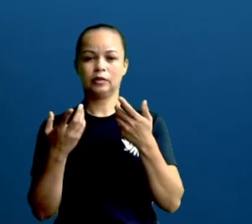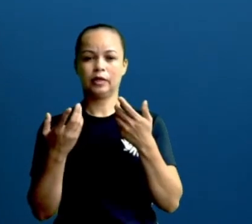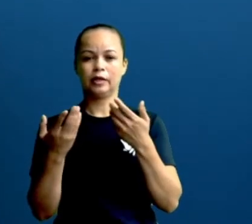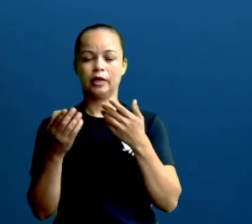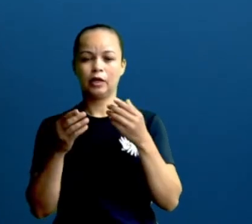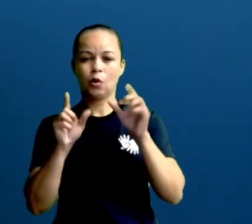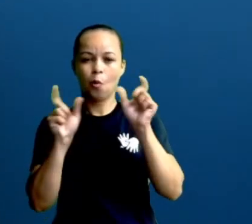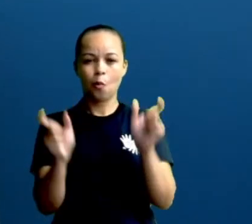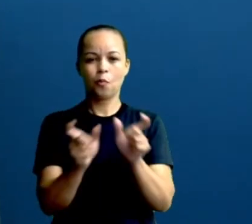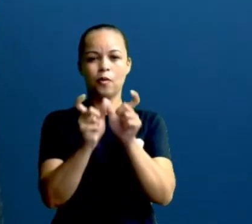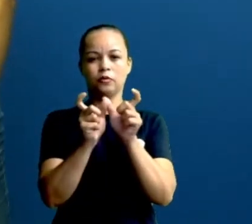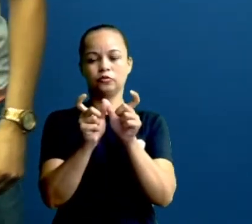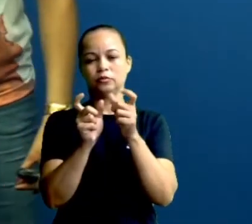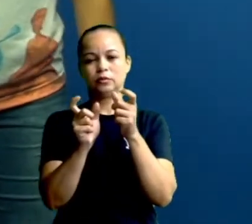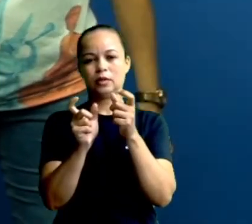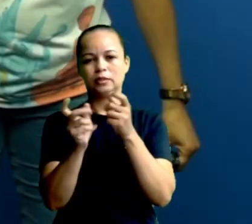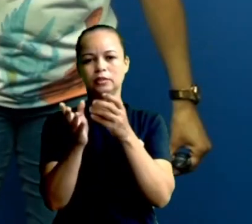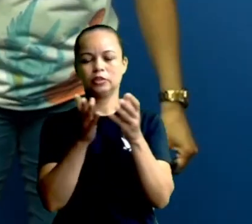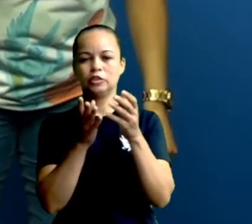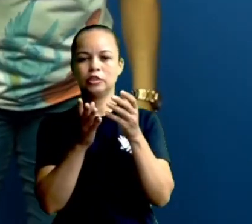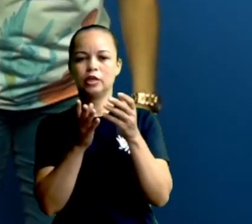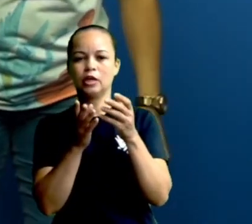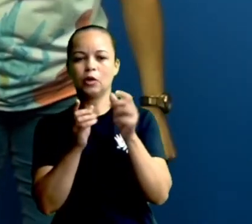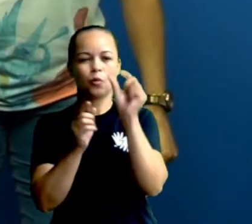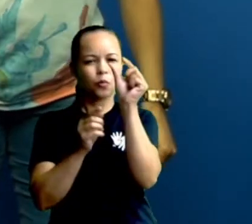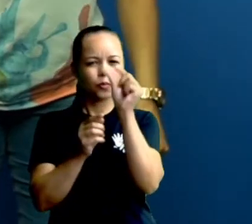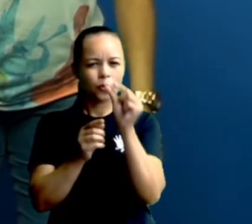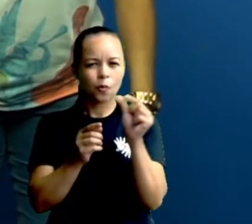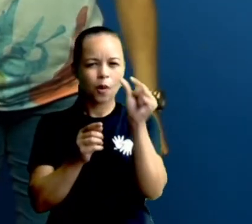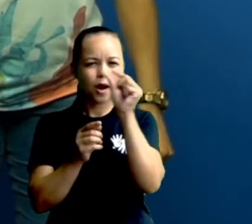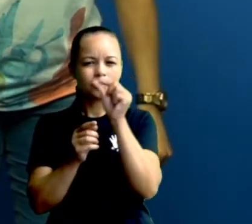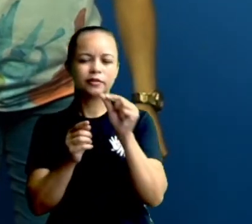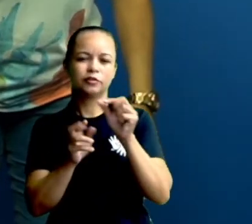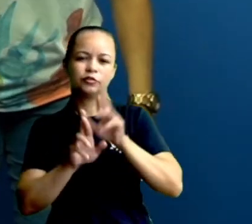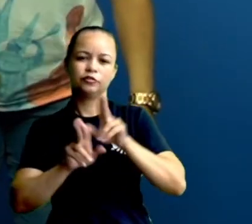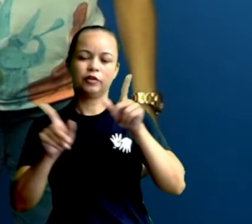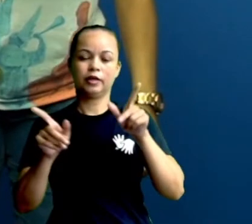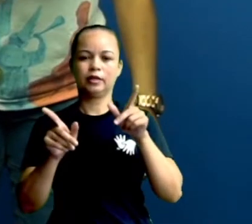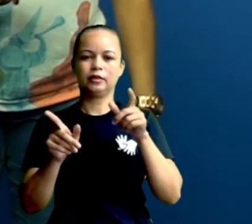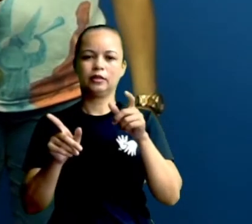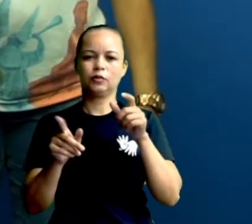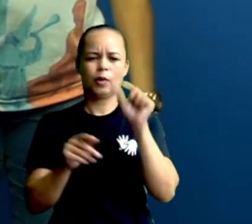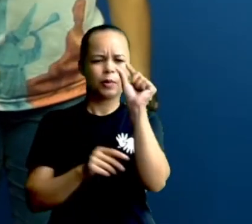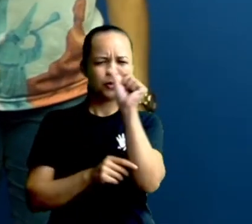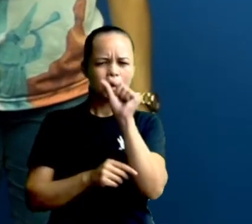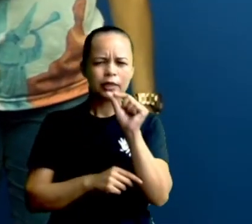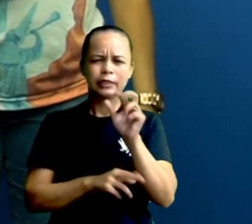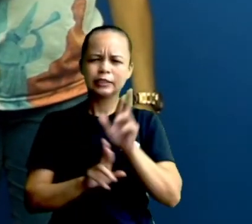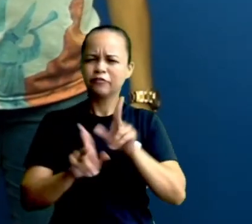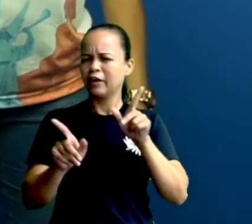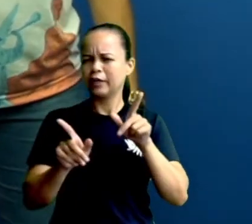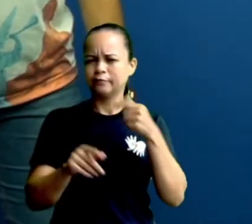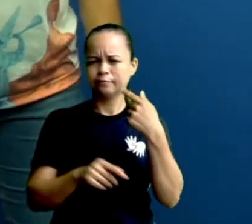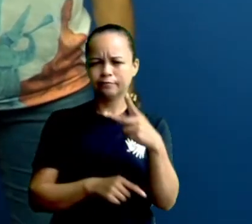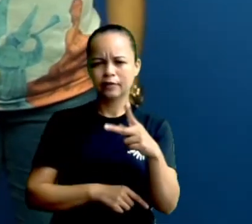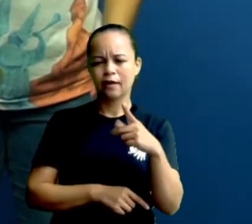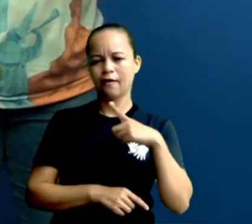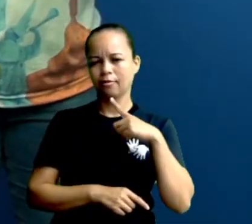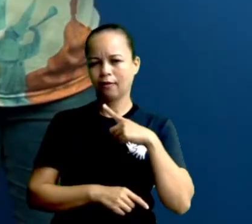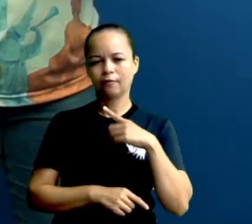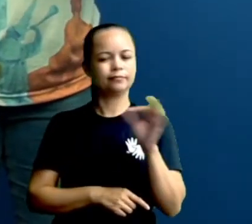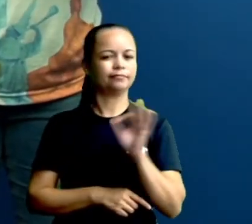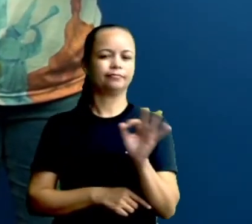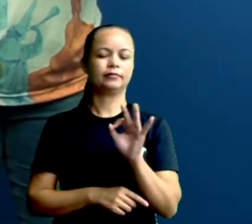compostas por quantidades de quadradinhos diferentes, não é a quantidade de quadradinhos diferentes que ele tem. O que ele